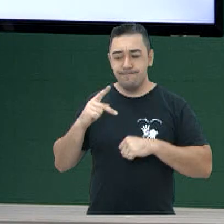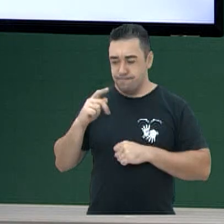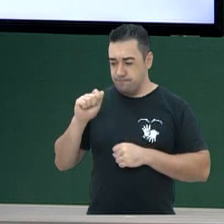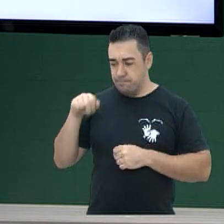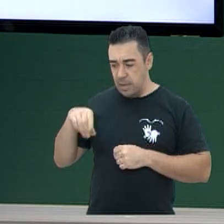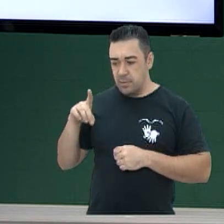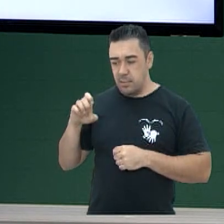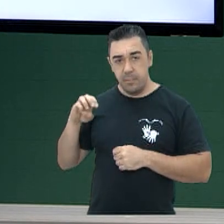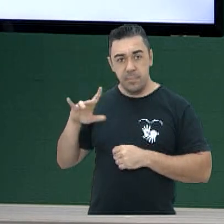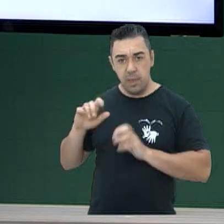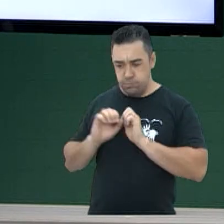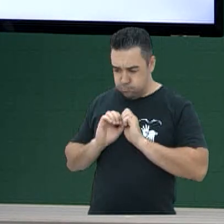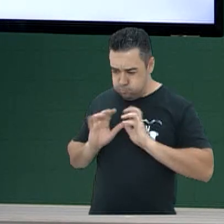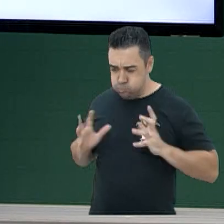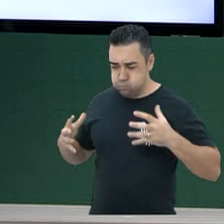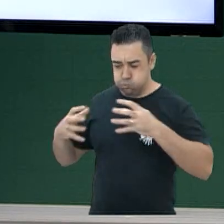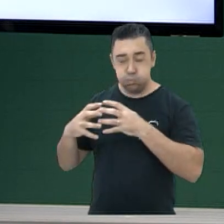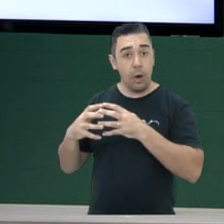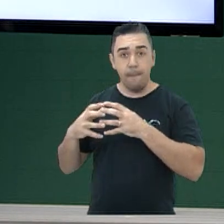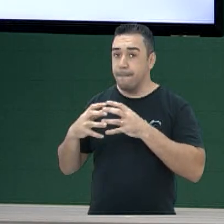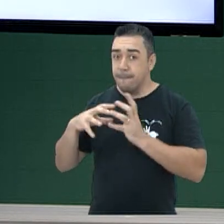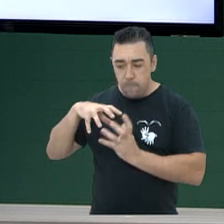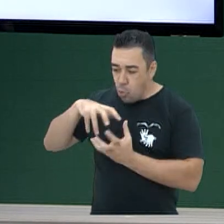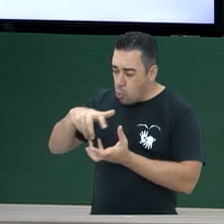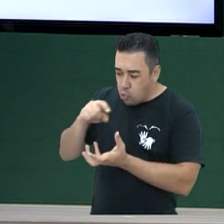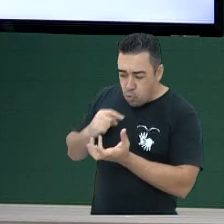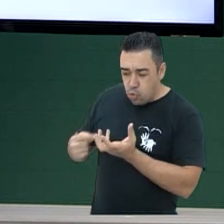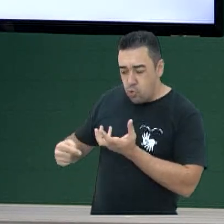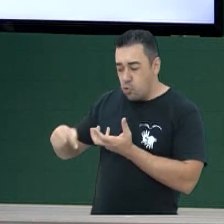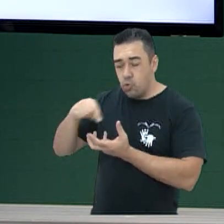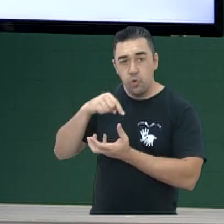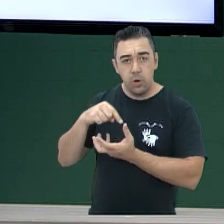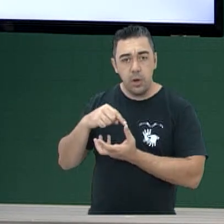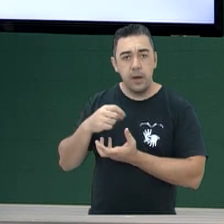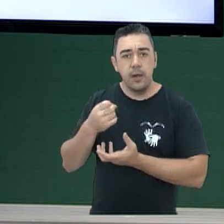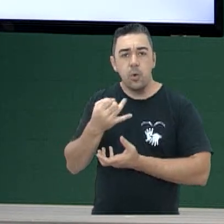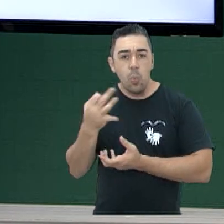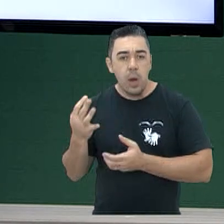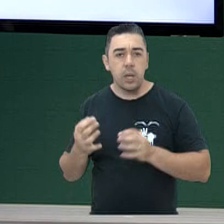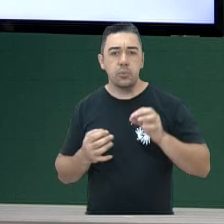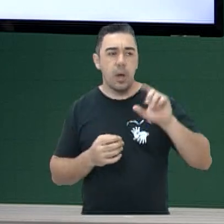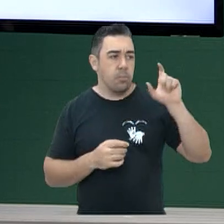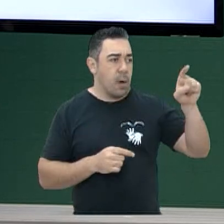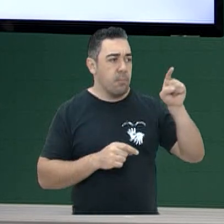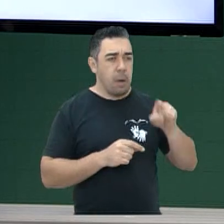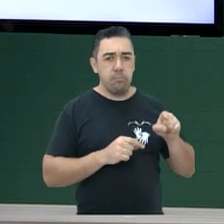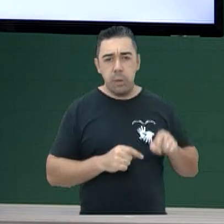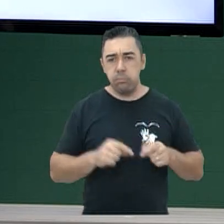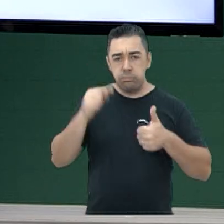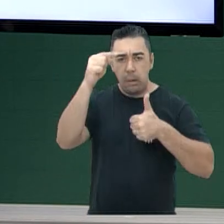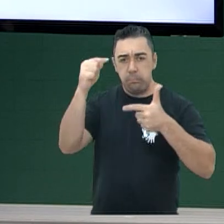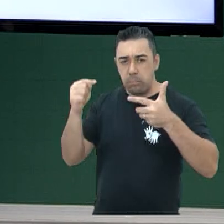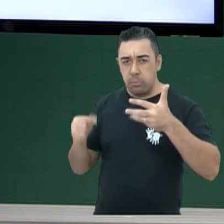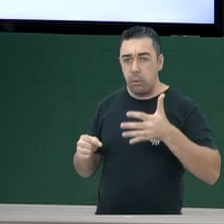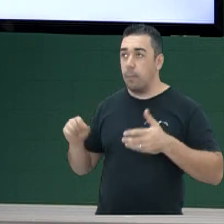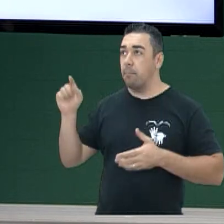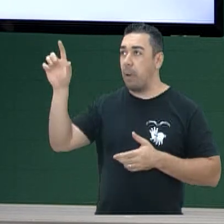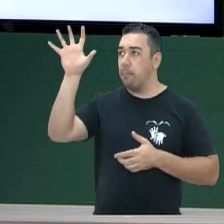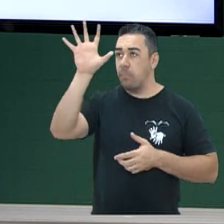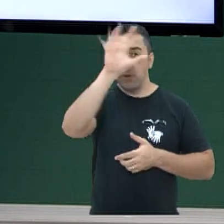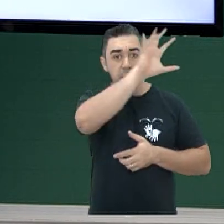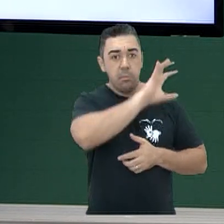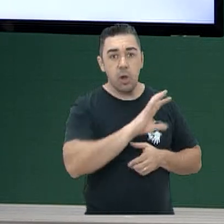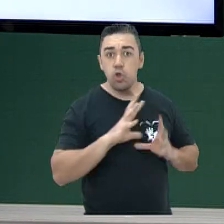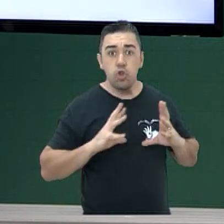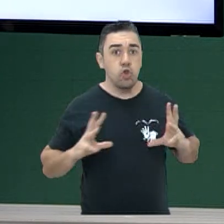acompanha lá naqueles mapinhos que mostram, né? Aqueles mapas mundi que mostram tanto lá na Oceania, Ásia, África. Então você está vendo